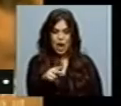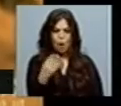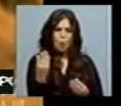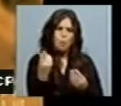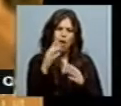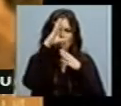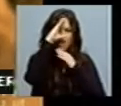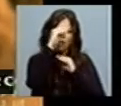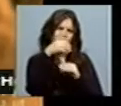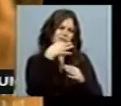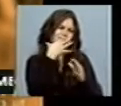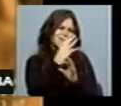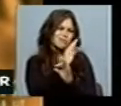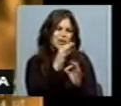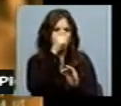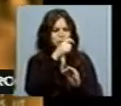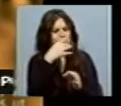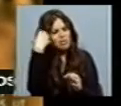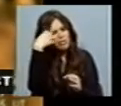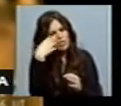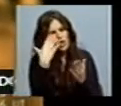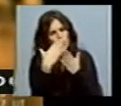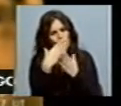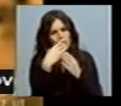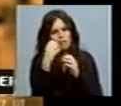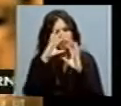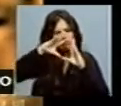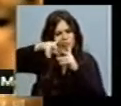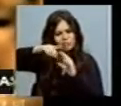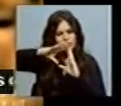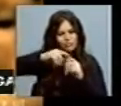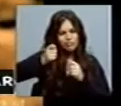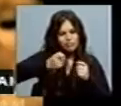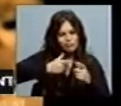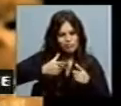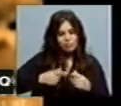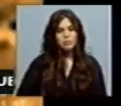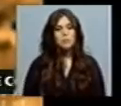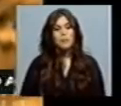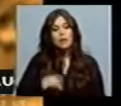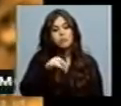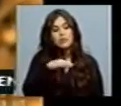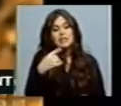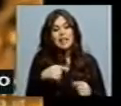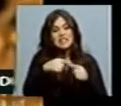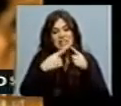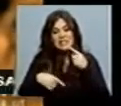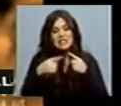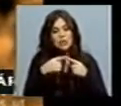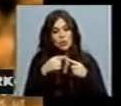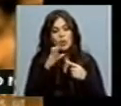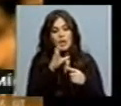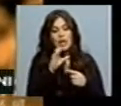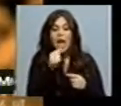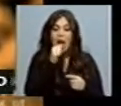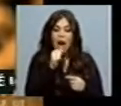astrónomos, porque é o único local do Sistema Solar, para além da Terra, que tem um ciclo hidrológico. Aqui na Terra é água,